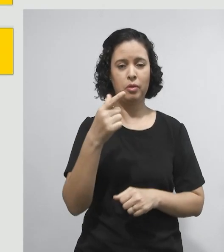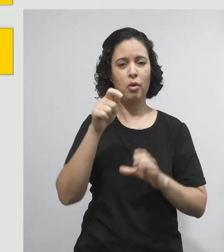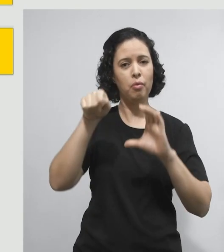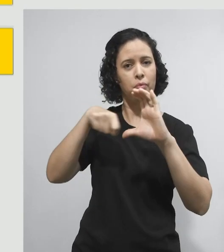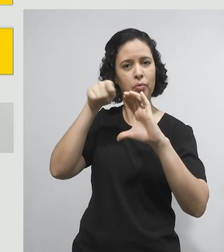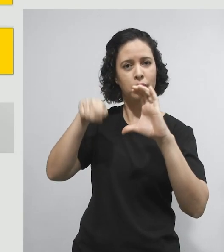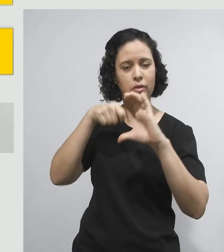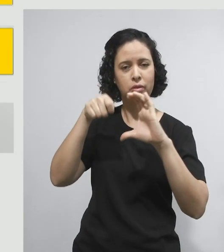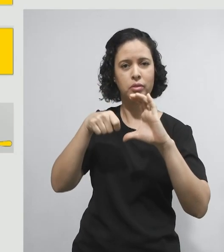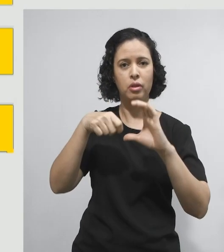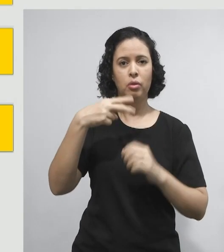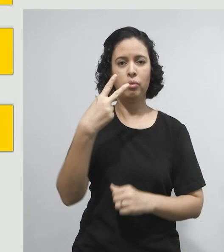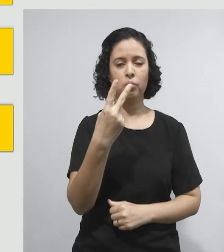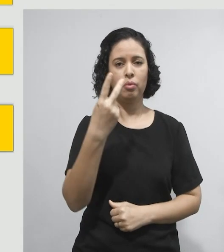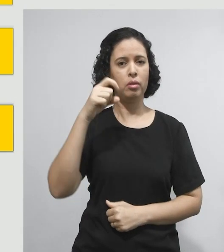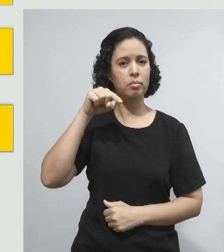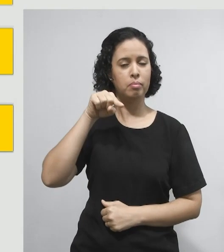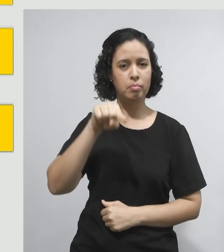3.491 vídeos,